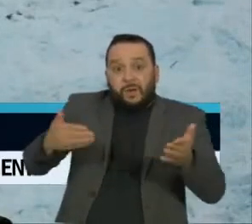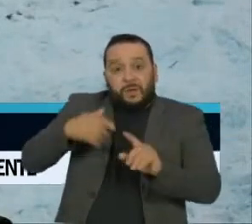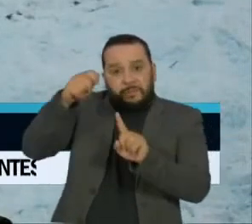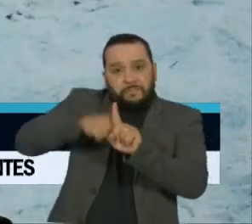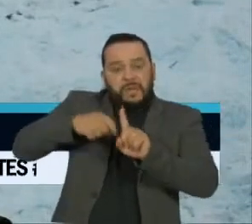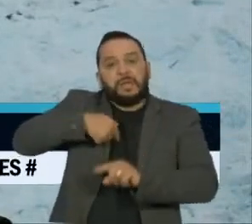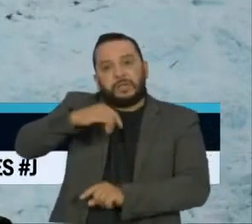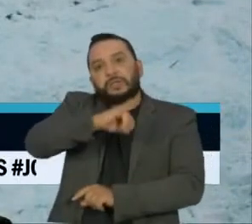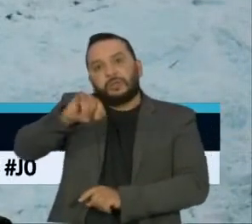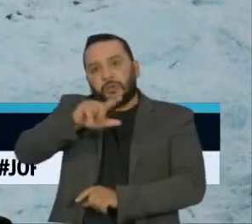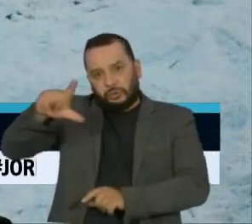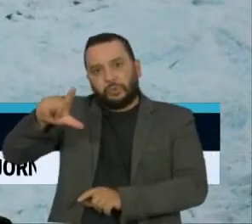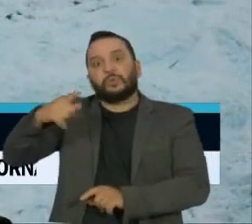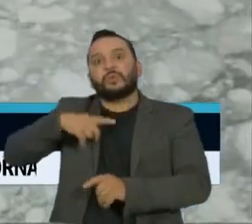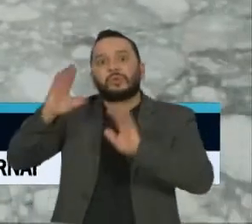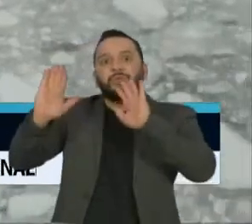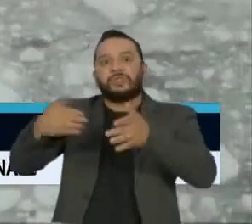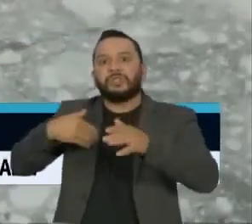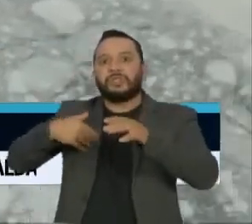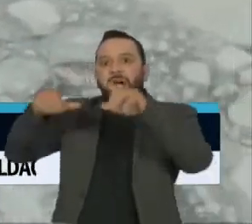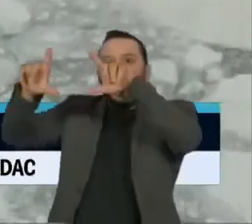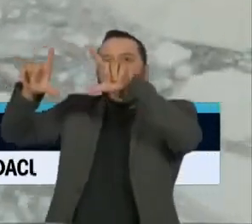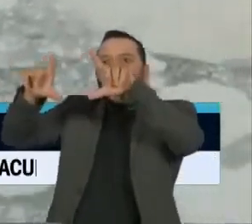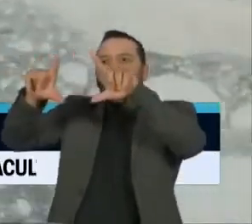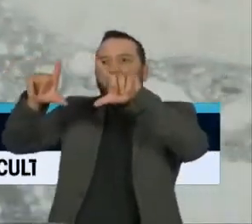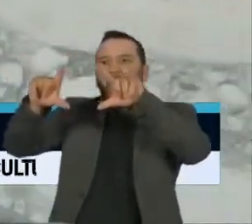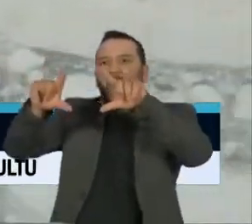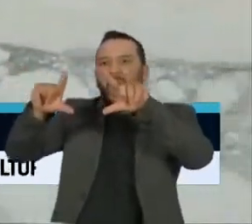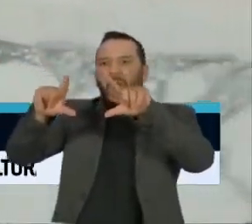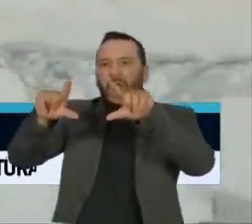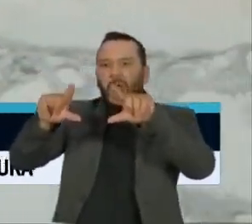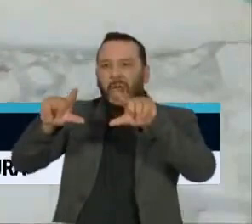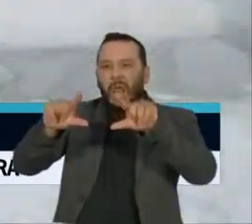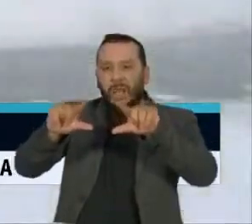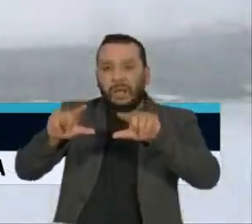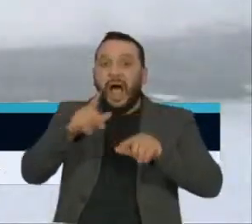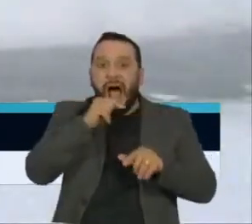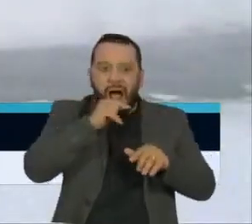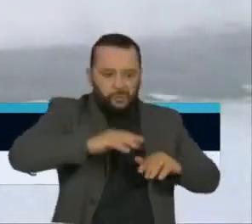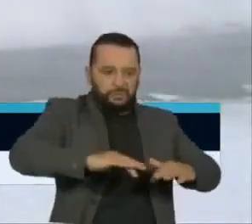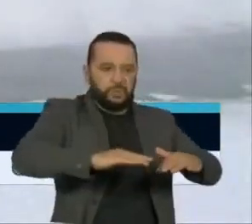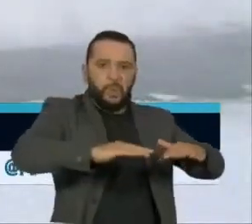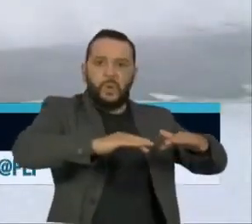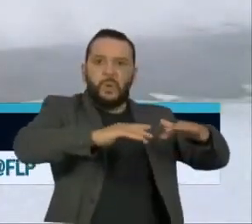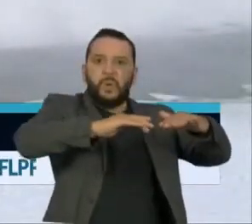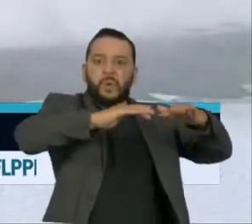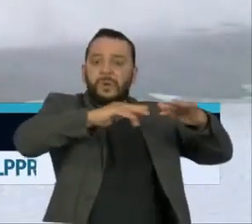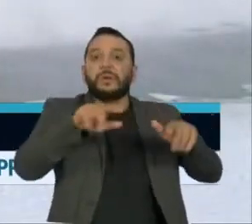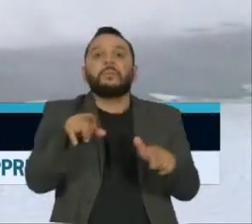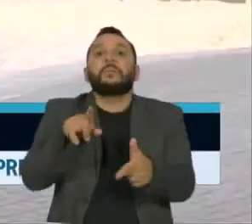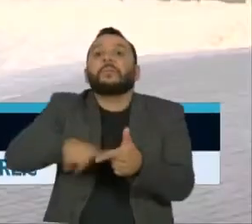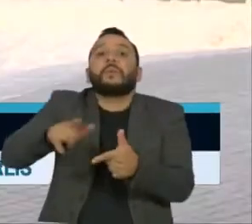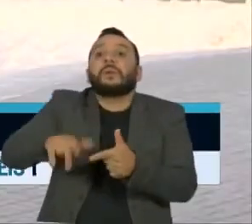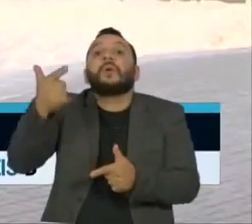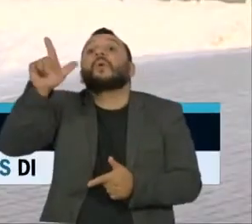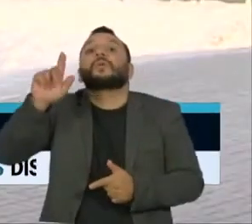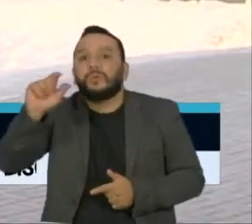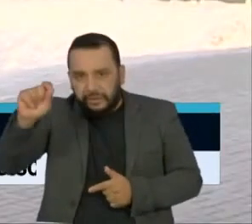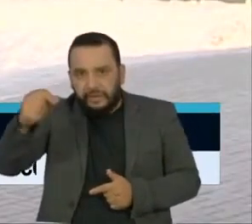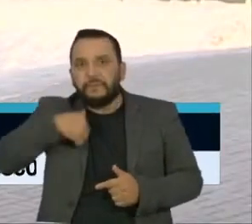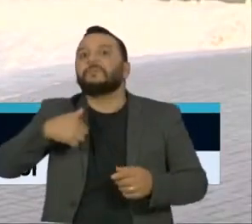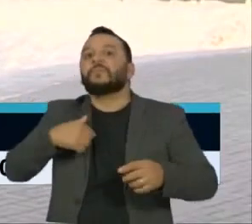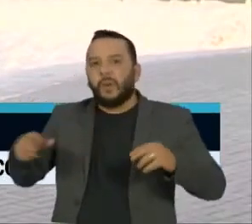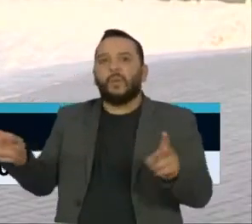menor extensão em 40 anos. Junto com as inundações, podem vir outras consequências globais, como o aumento de